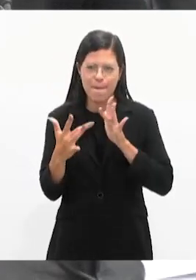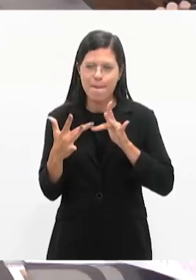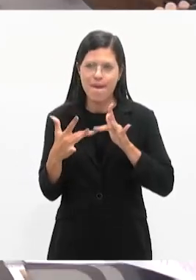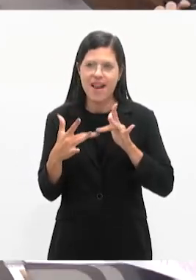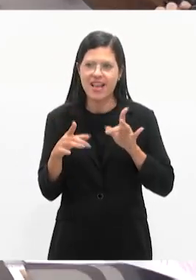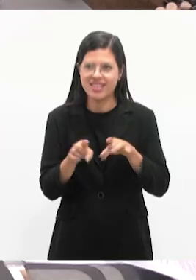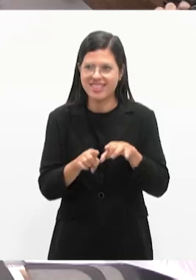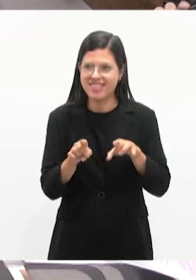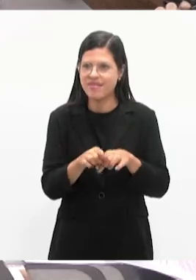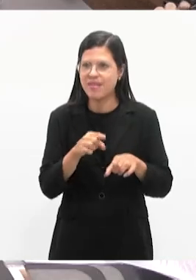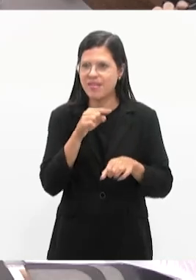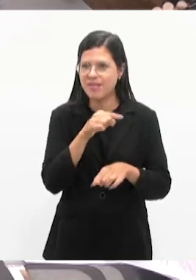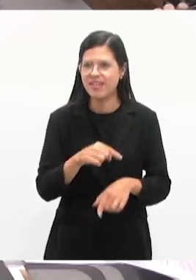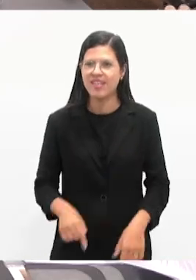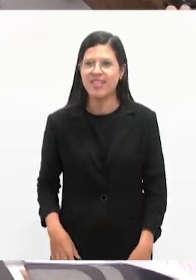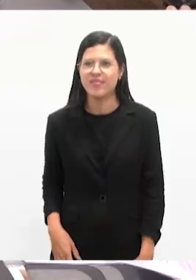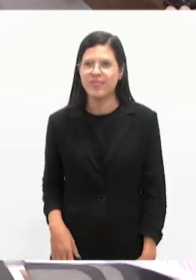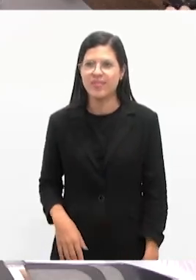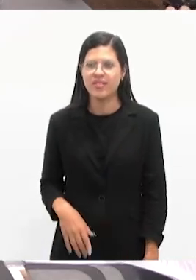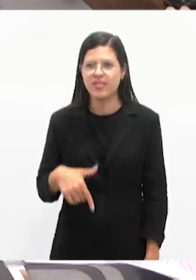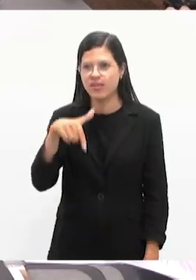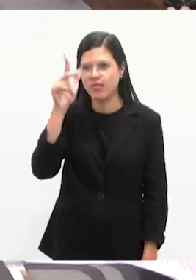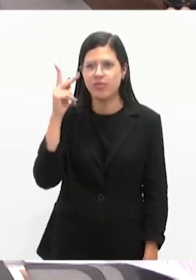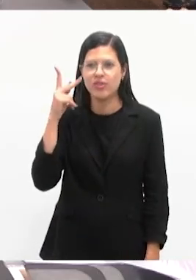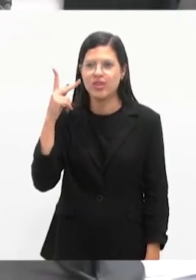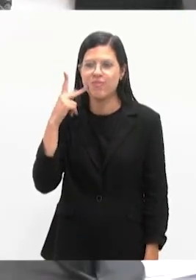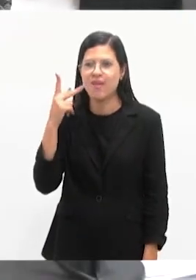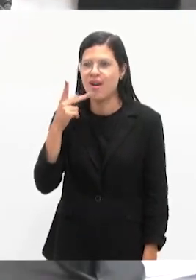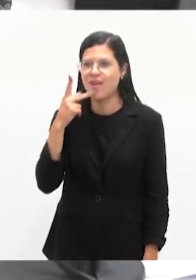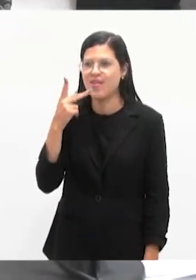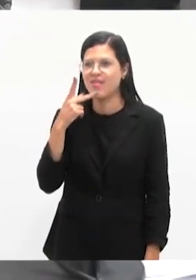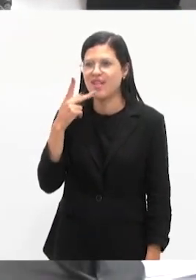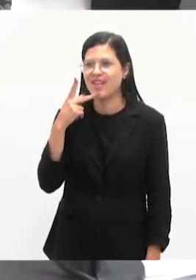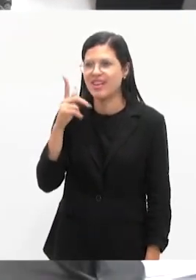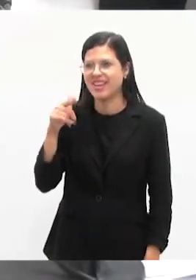O Luiz Paulo se diz coroa, mas só pensa naquilo. É impressionante.